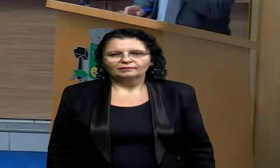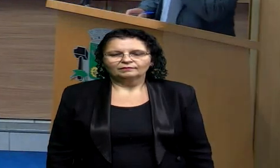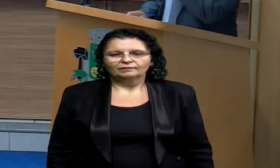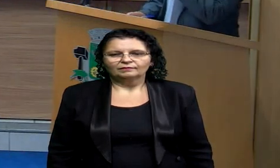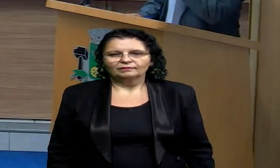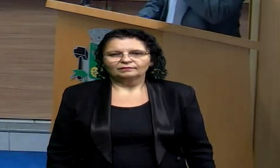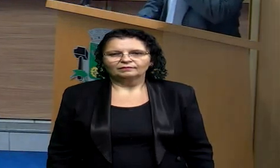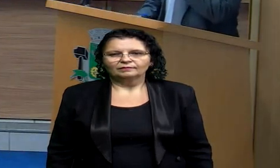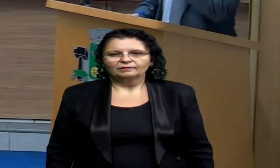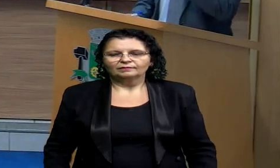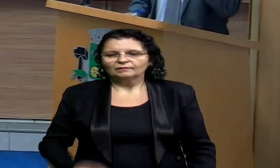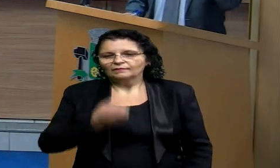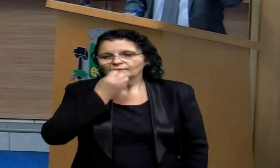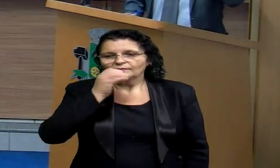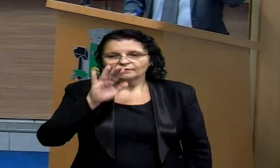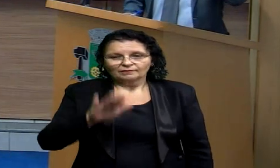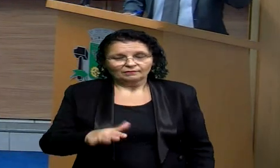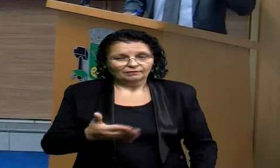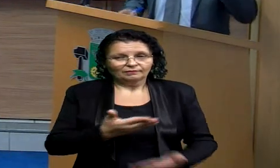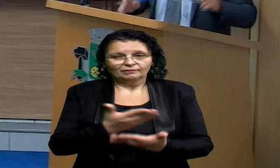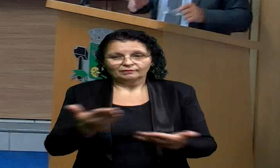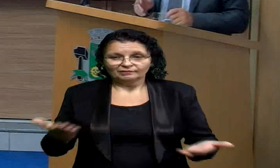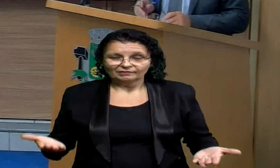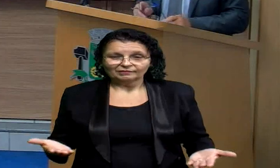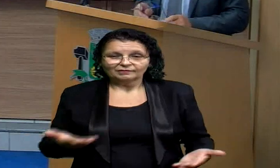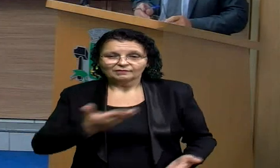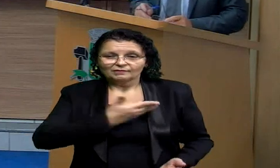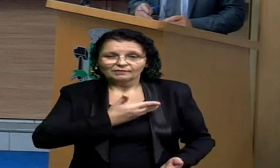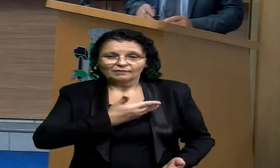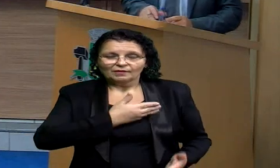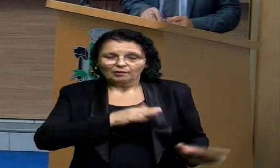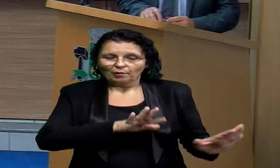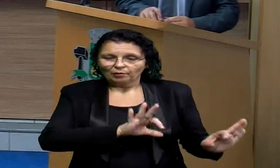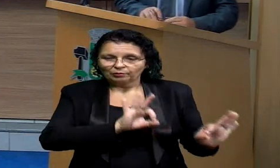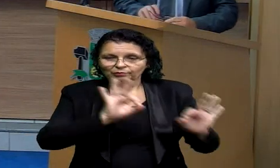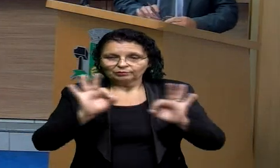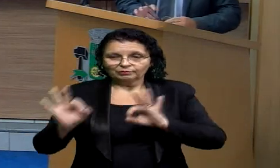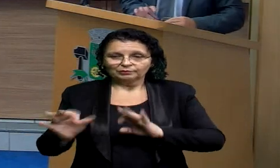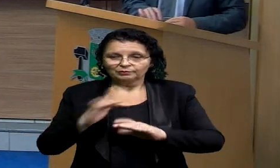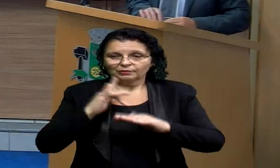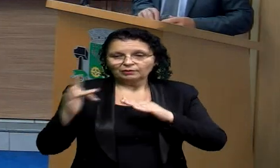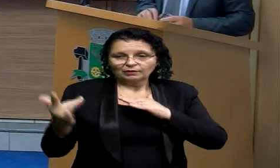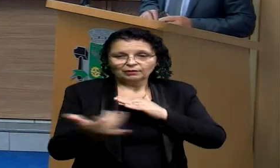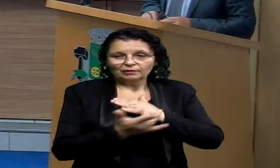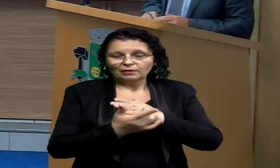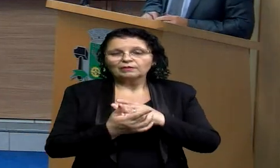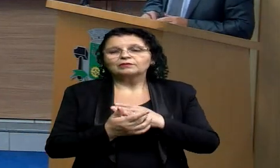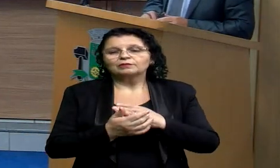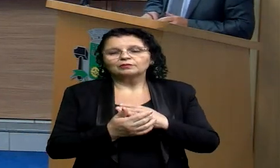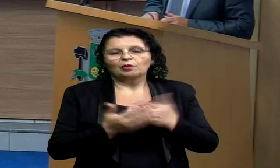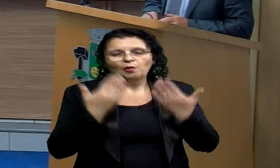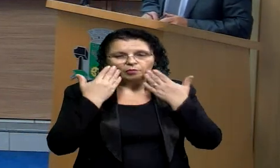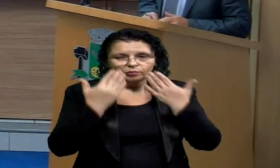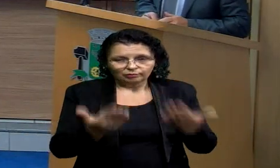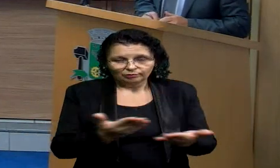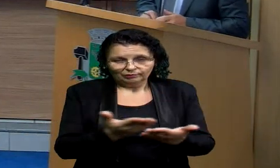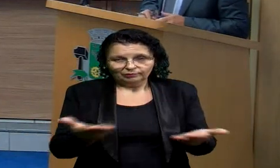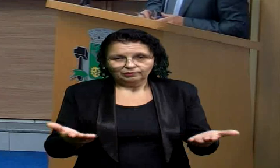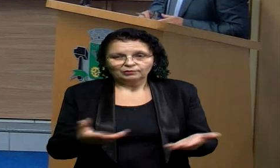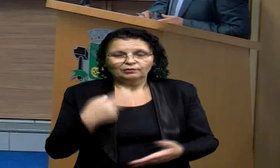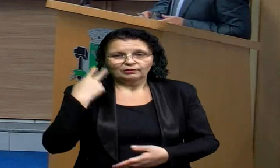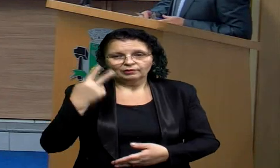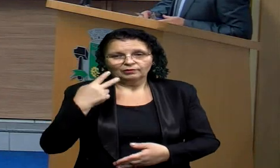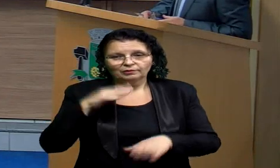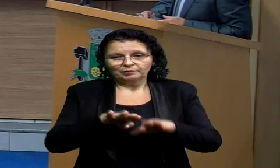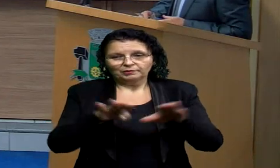PDT Boa tarde a todos boa tarde nossos amigos que nos acompanham pelas redes sociais público presente nobres pares